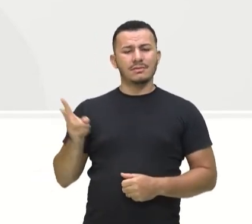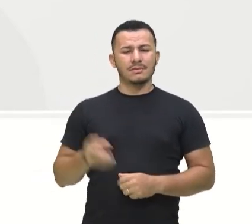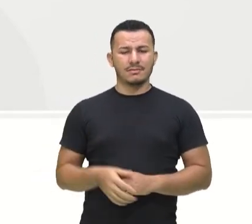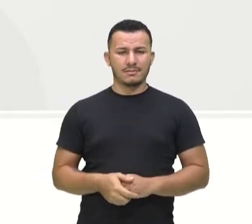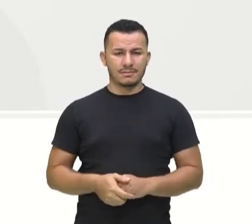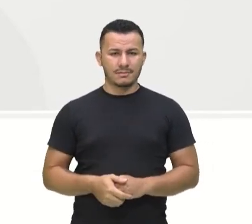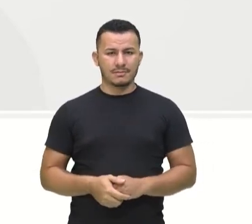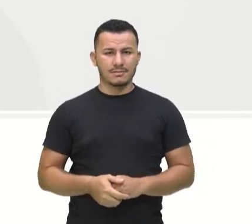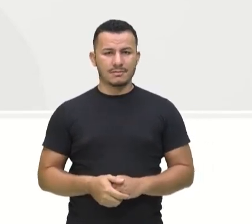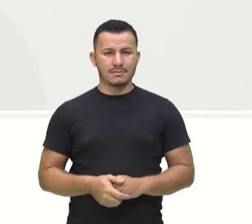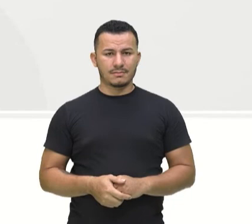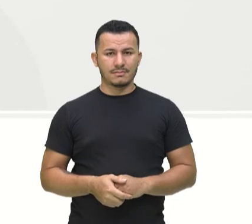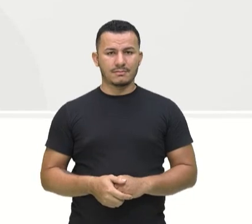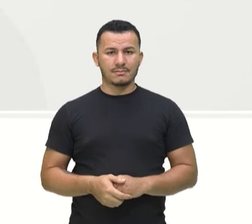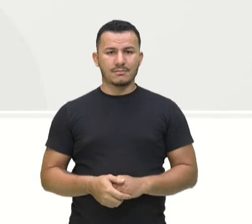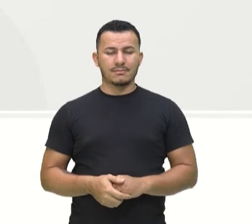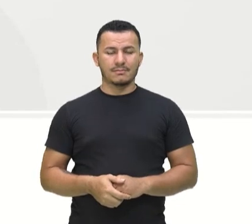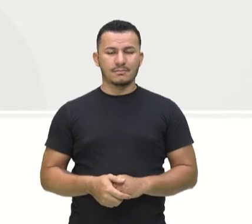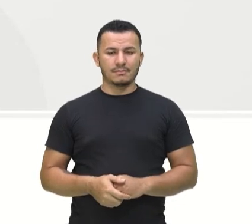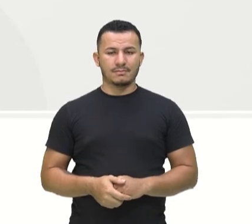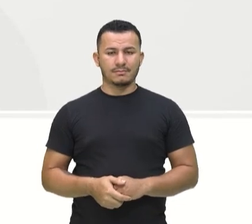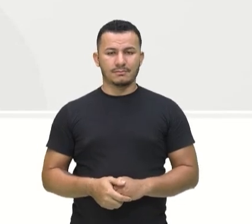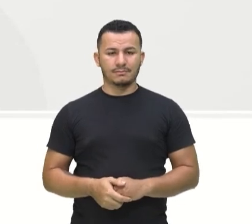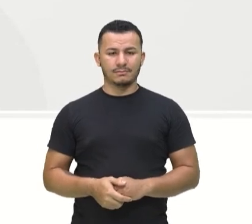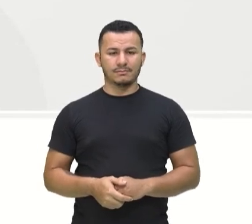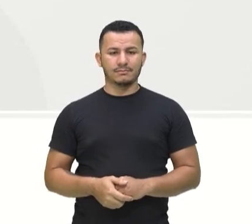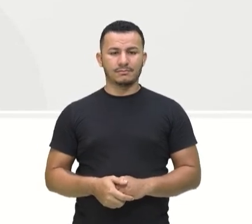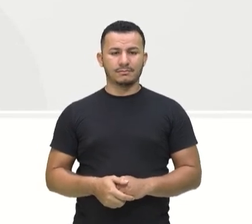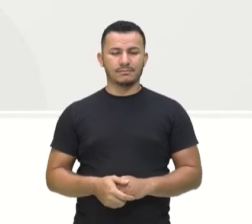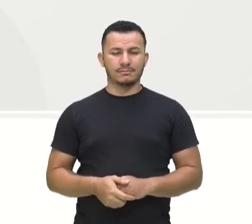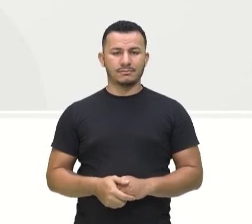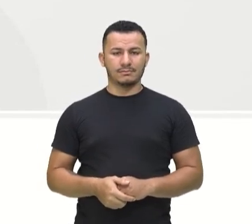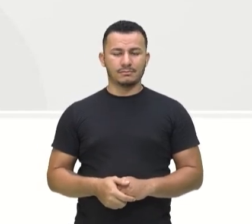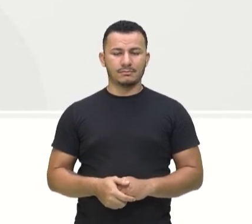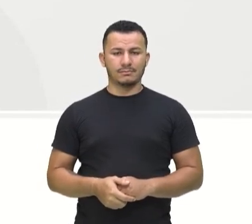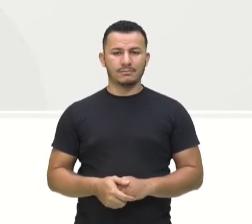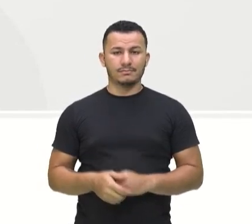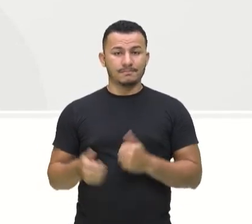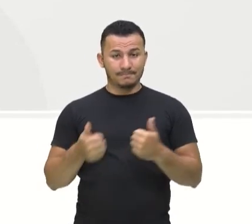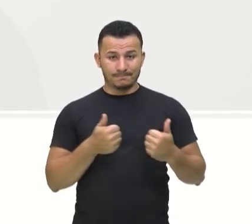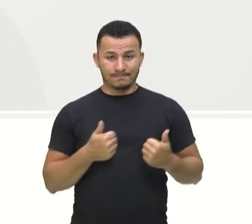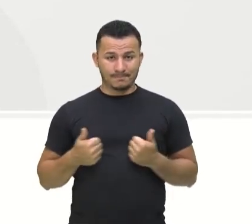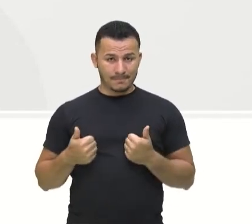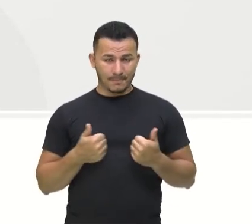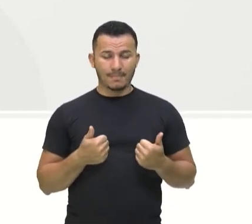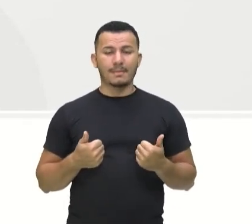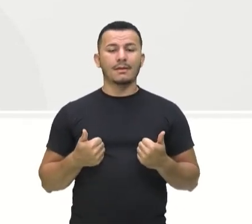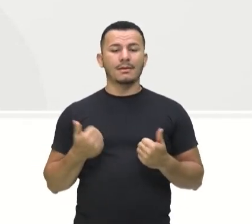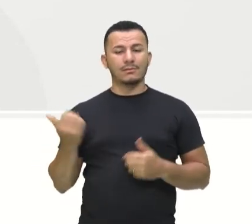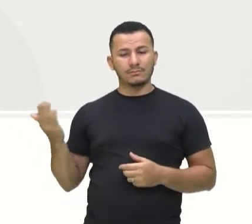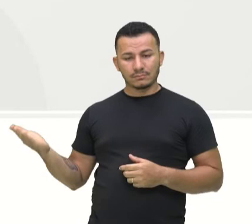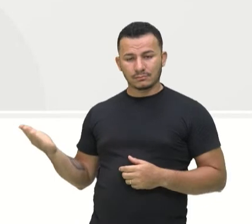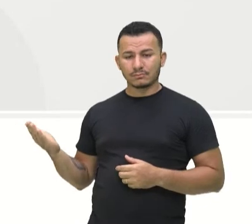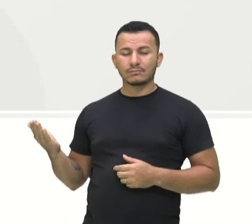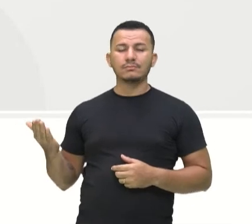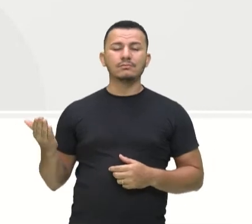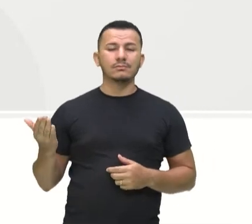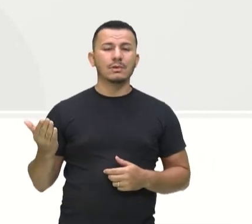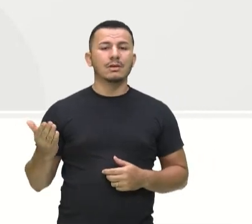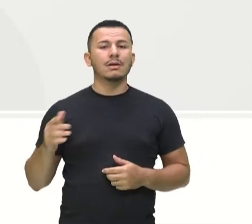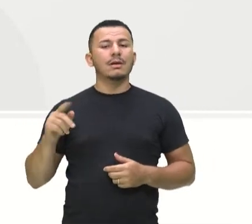muito... Igual a 36 graus. Beleza? Isso quer dizer que